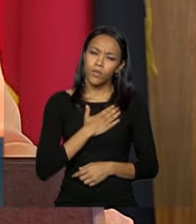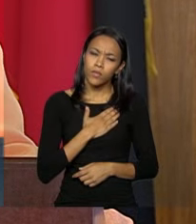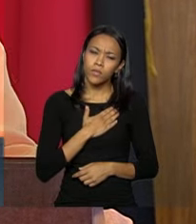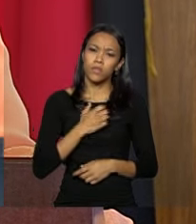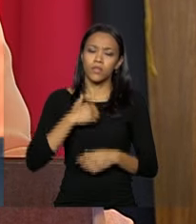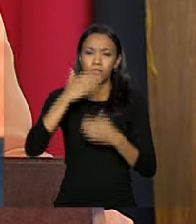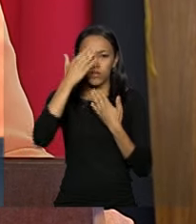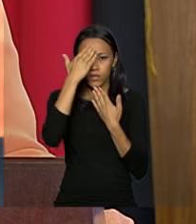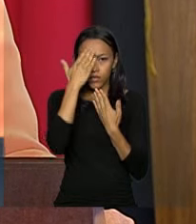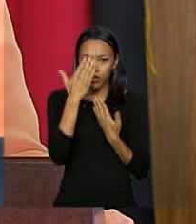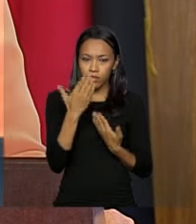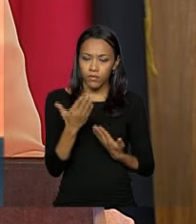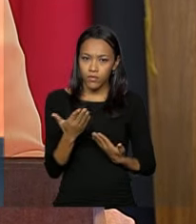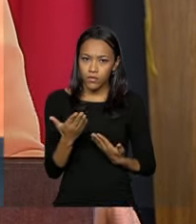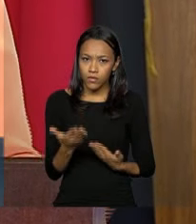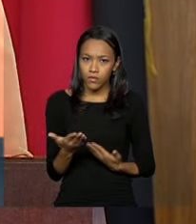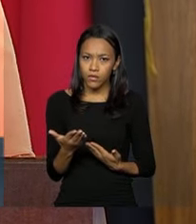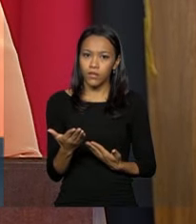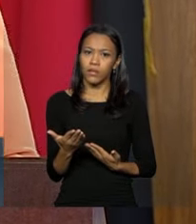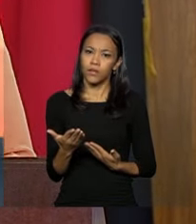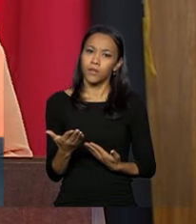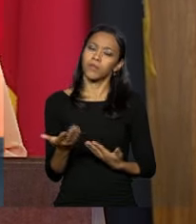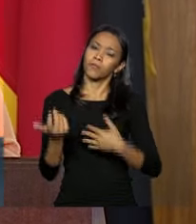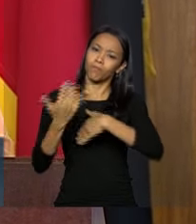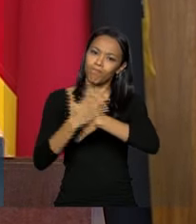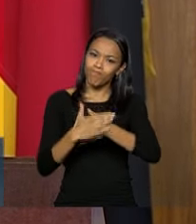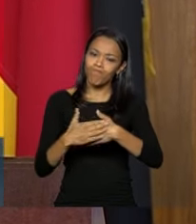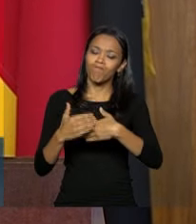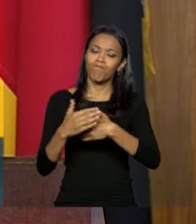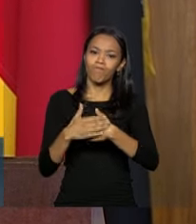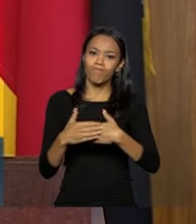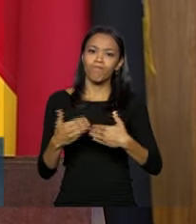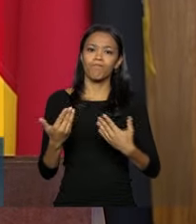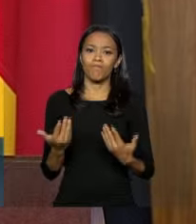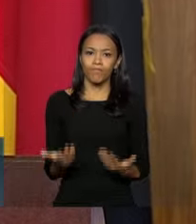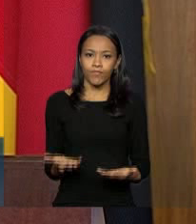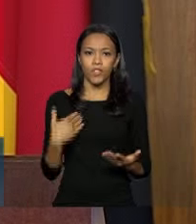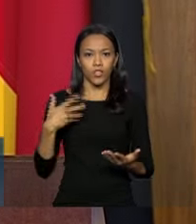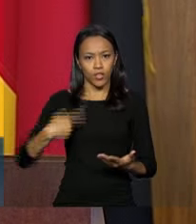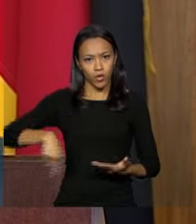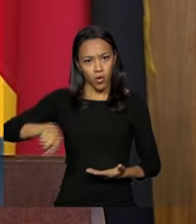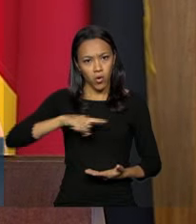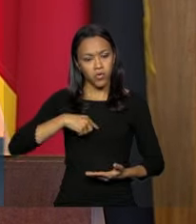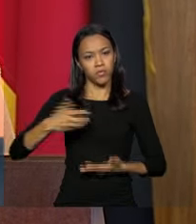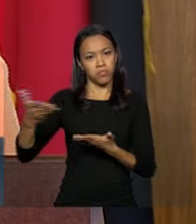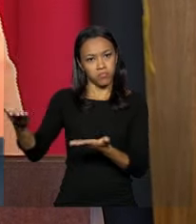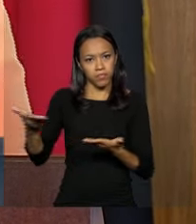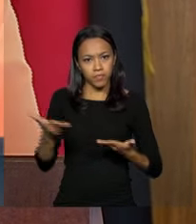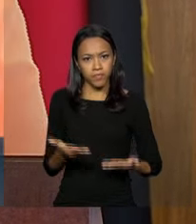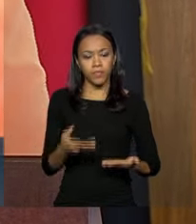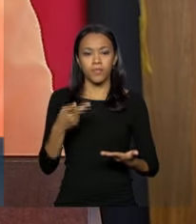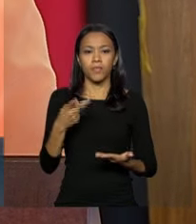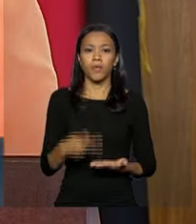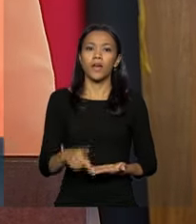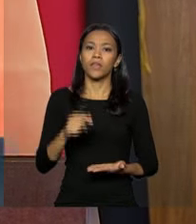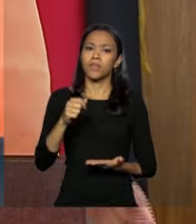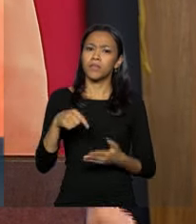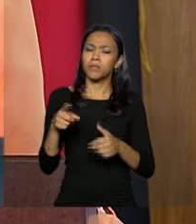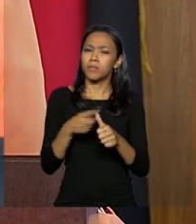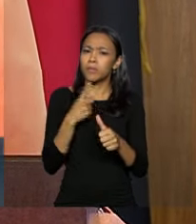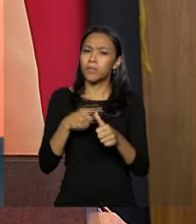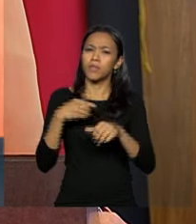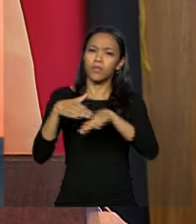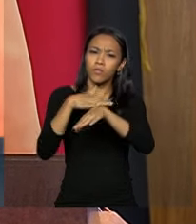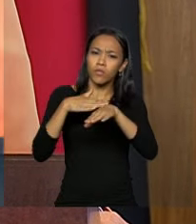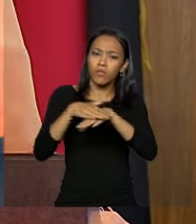agradecer muito a hospitalidade com que fomos recebidos aqui nestas primeiras